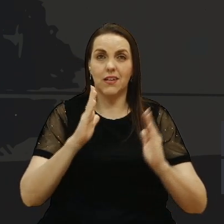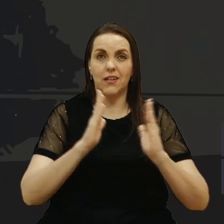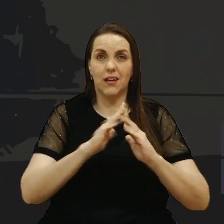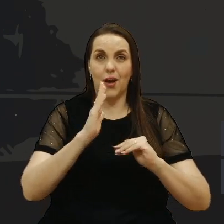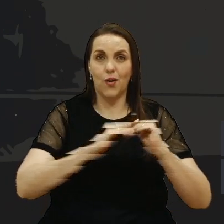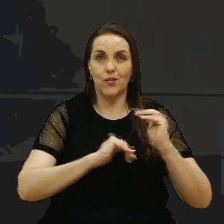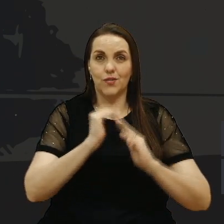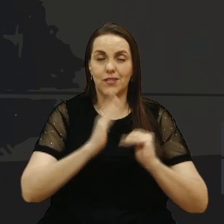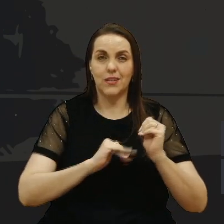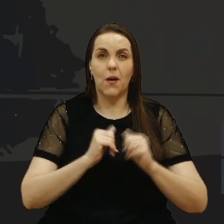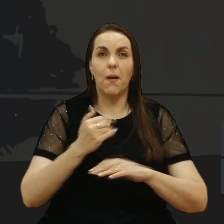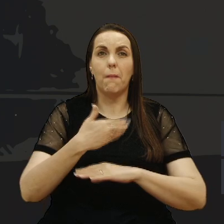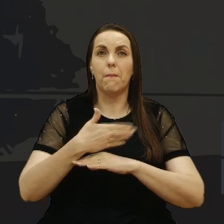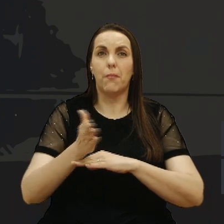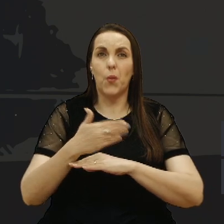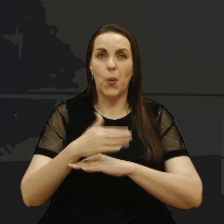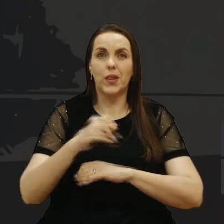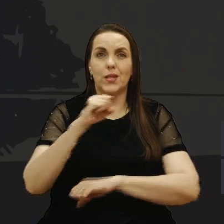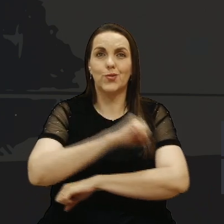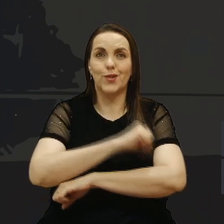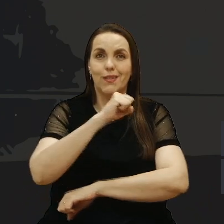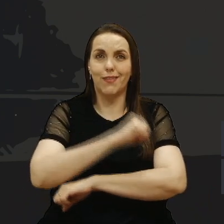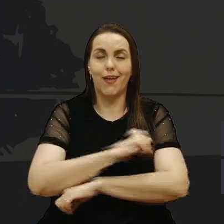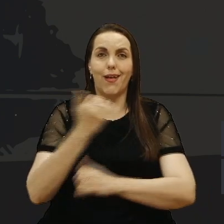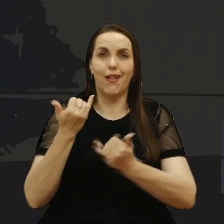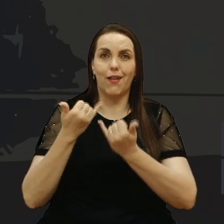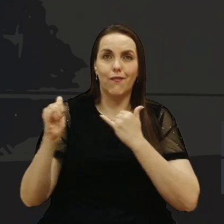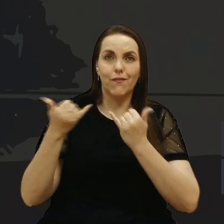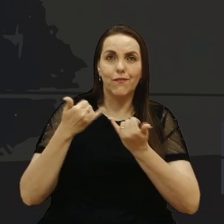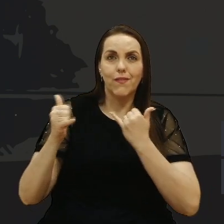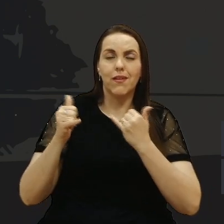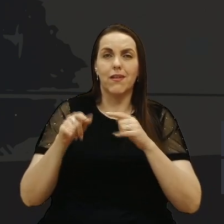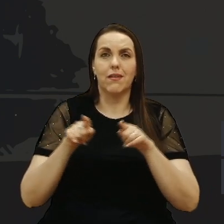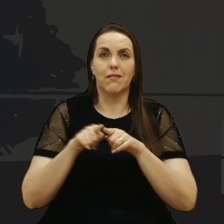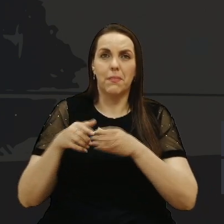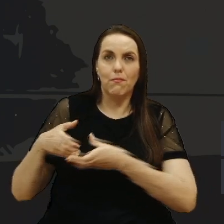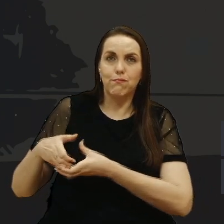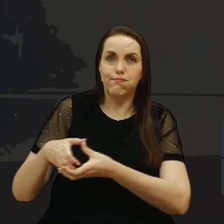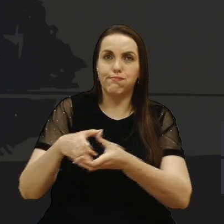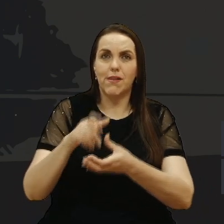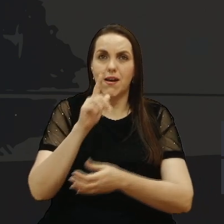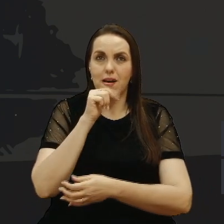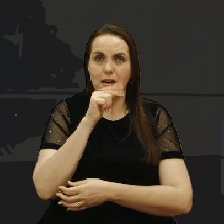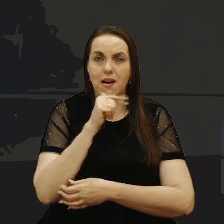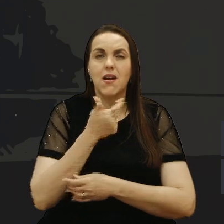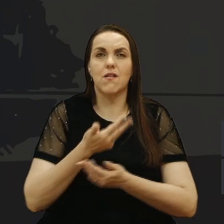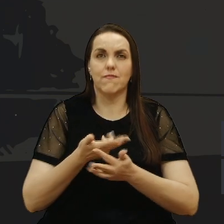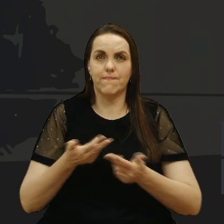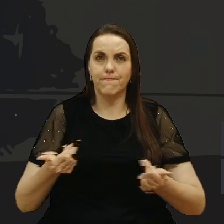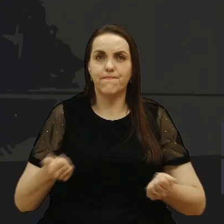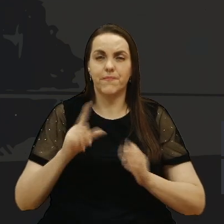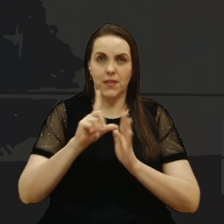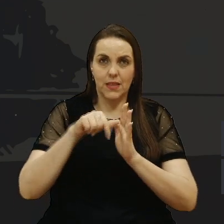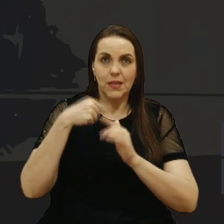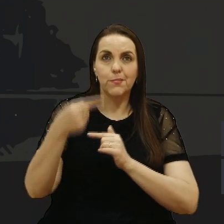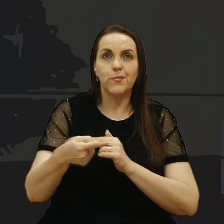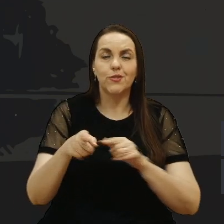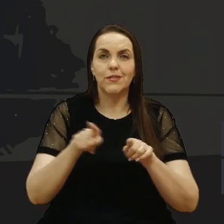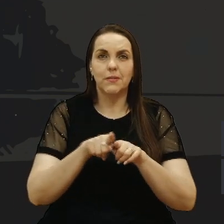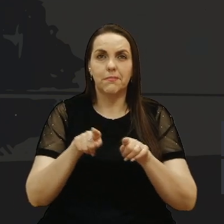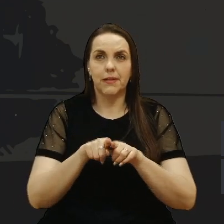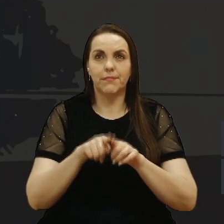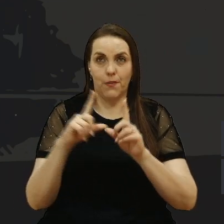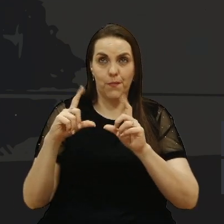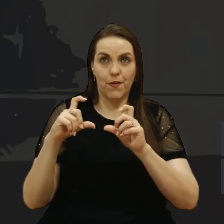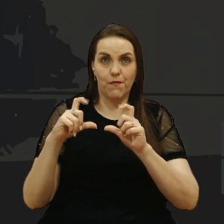portas, das janelas, até mesmo da fiação elétrica, do encanamento de água. Posteriormente, a gente tem outra